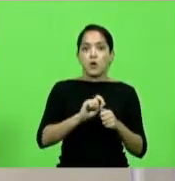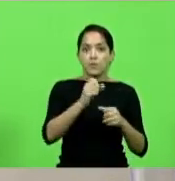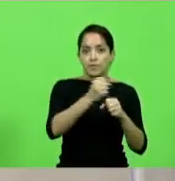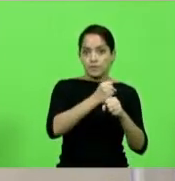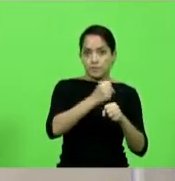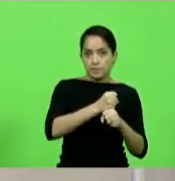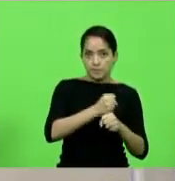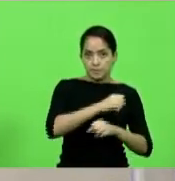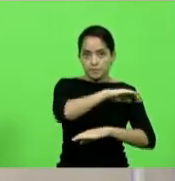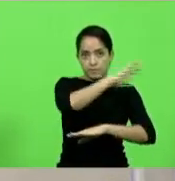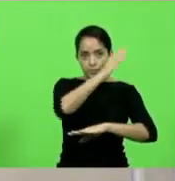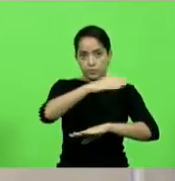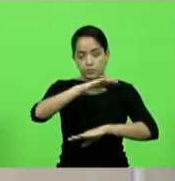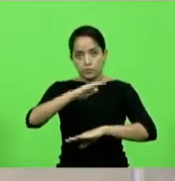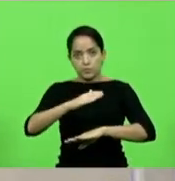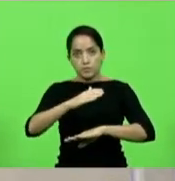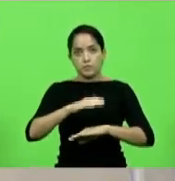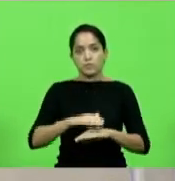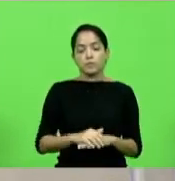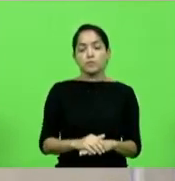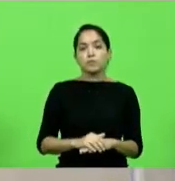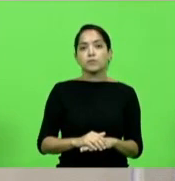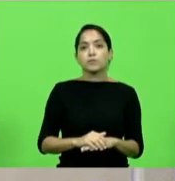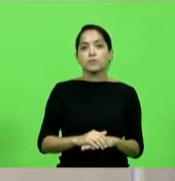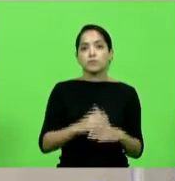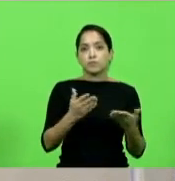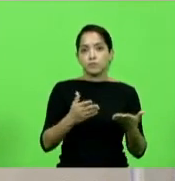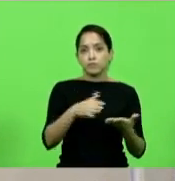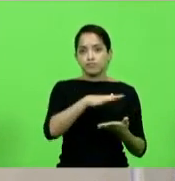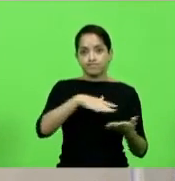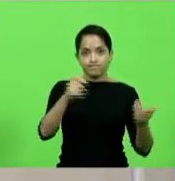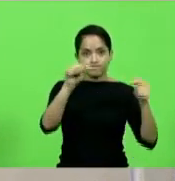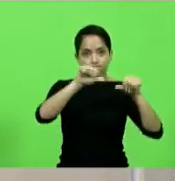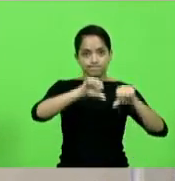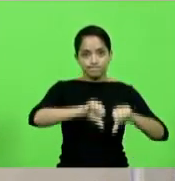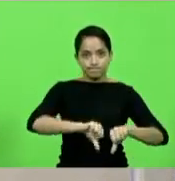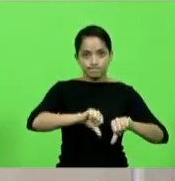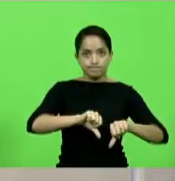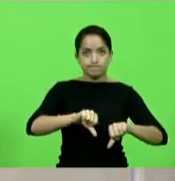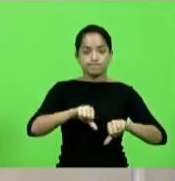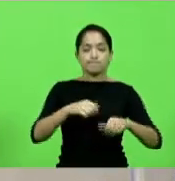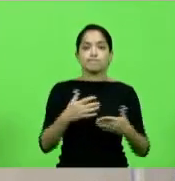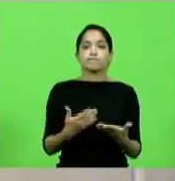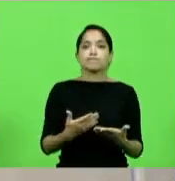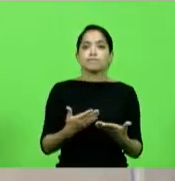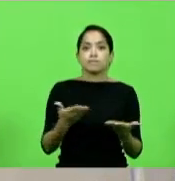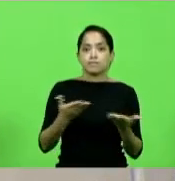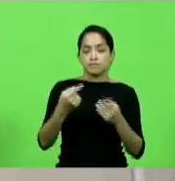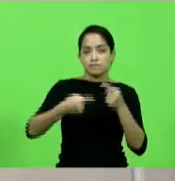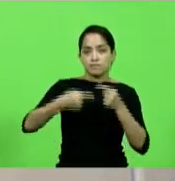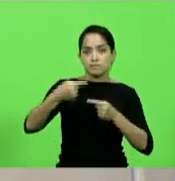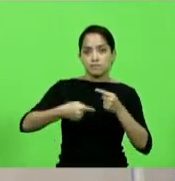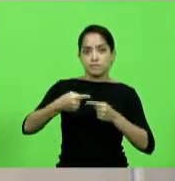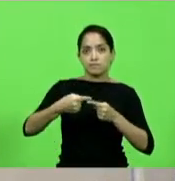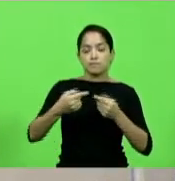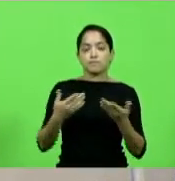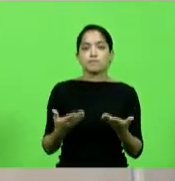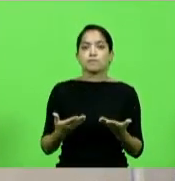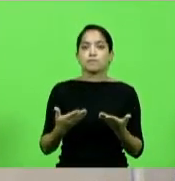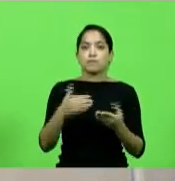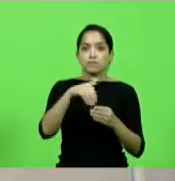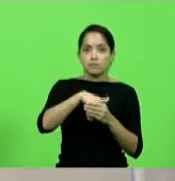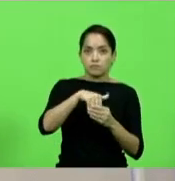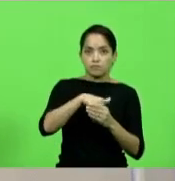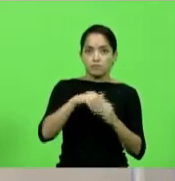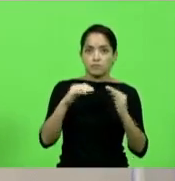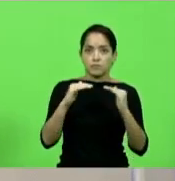na Serra do Corvo Branco, que encontra-se com péssimas condições de trânsito, em discussão, não havendo quem queira discutir